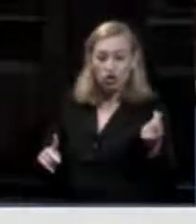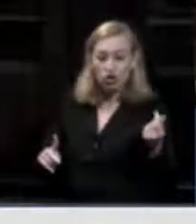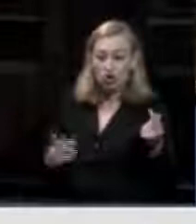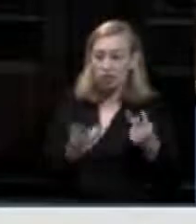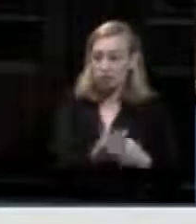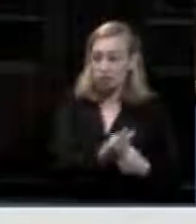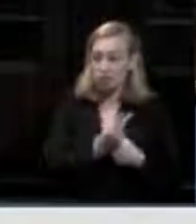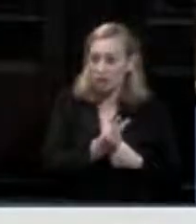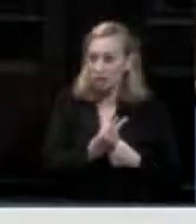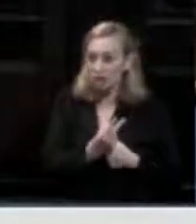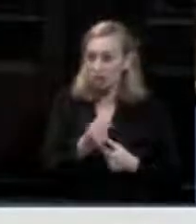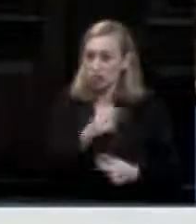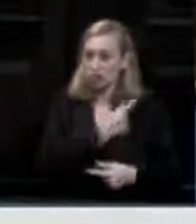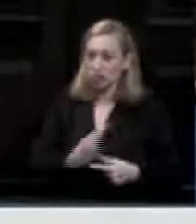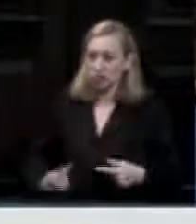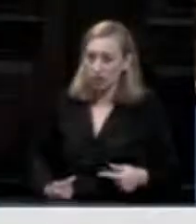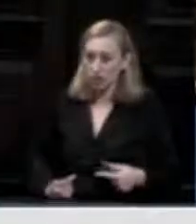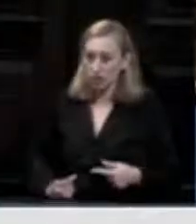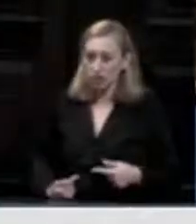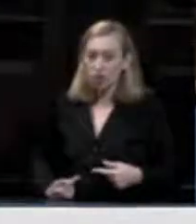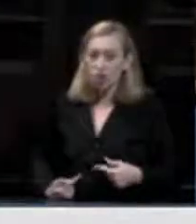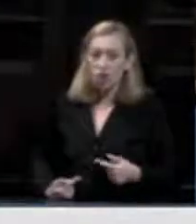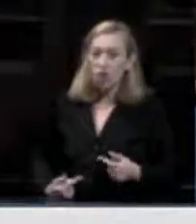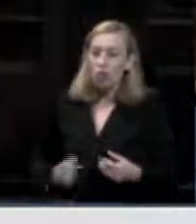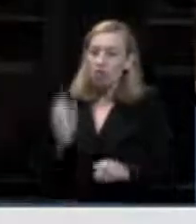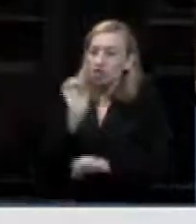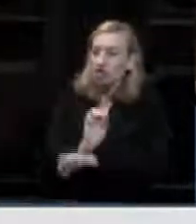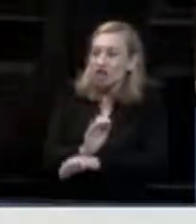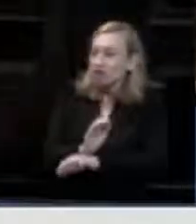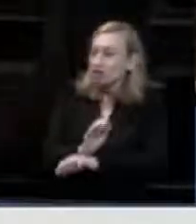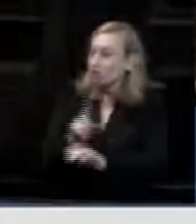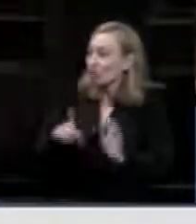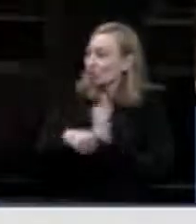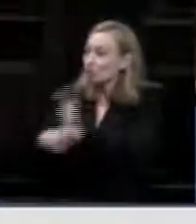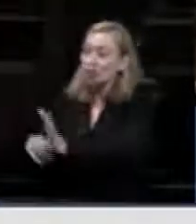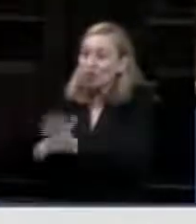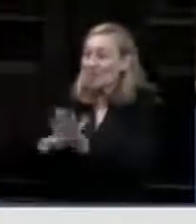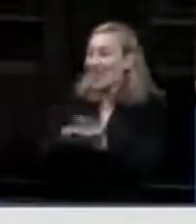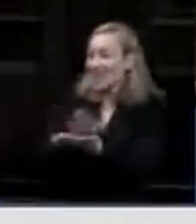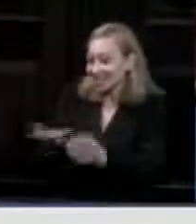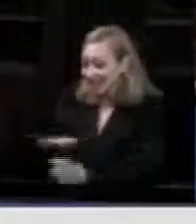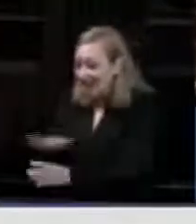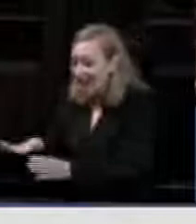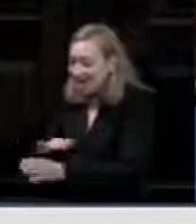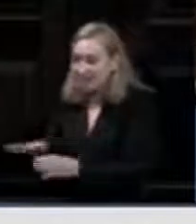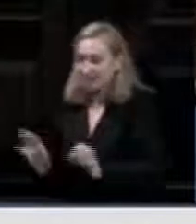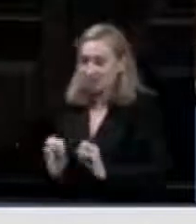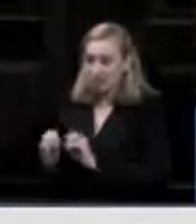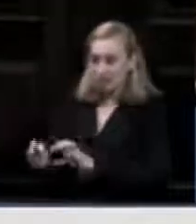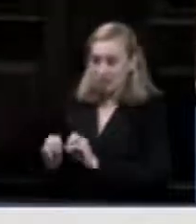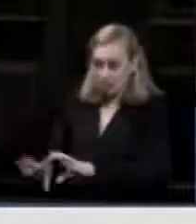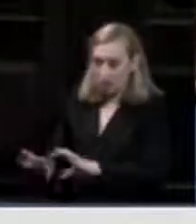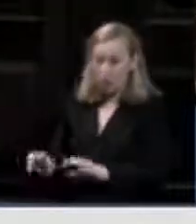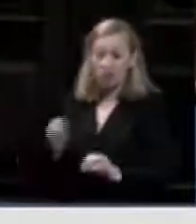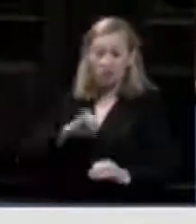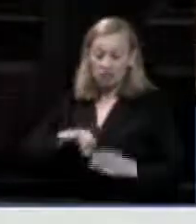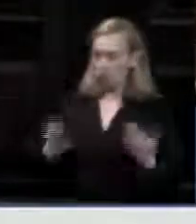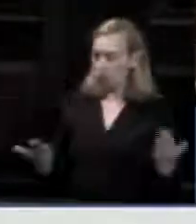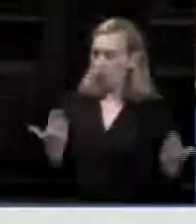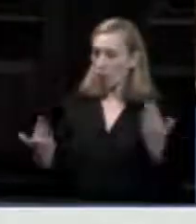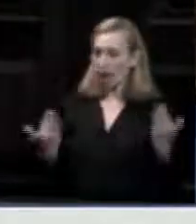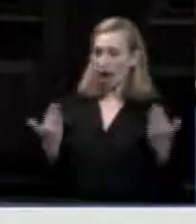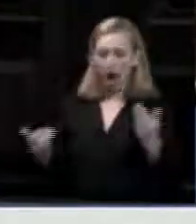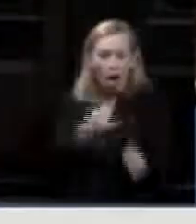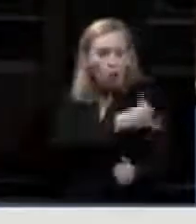investiu sequer o mínimo na área de educação. O resultado está aí. Quando vai se comparar o Rio com outros